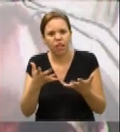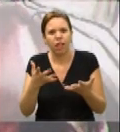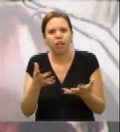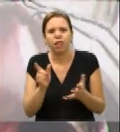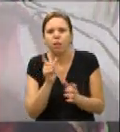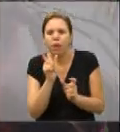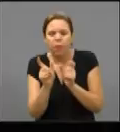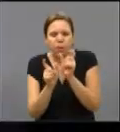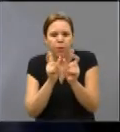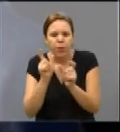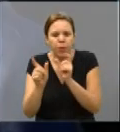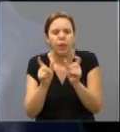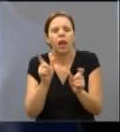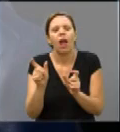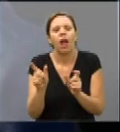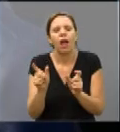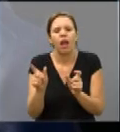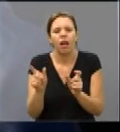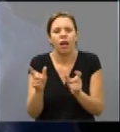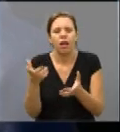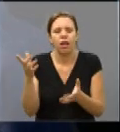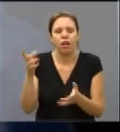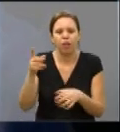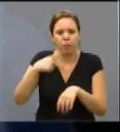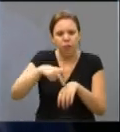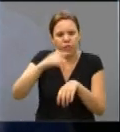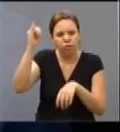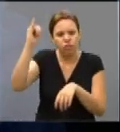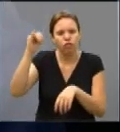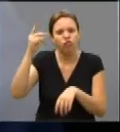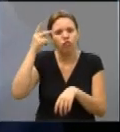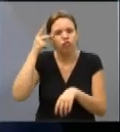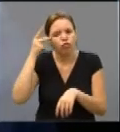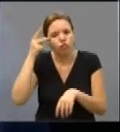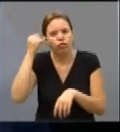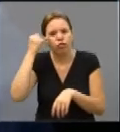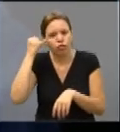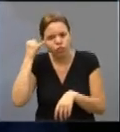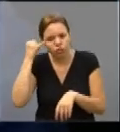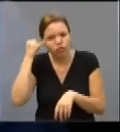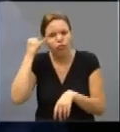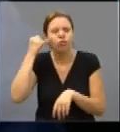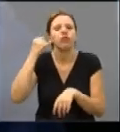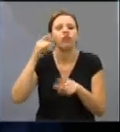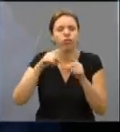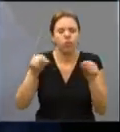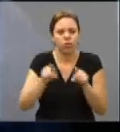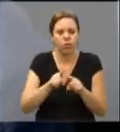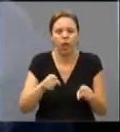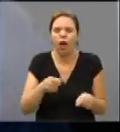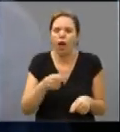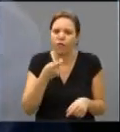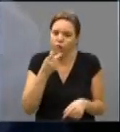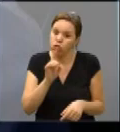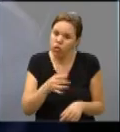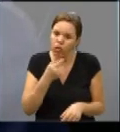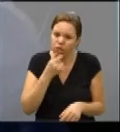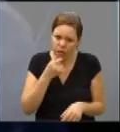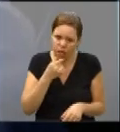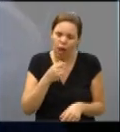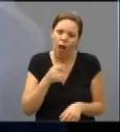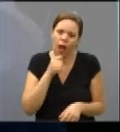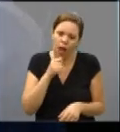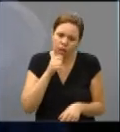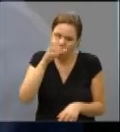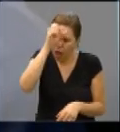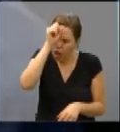japonês. Eu, na verdade, não falo japonês, eu falo só inglês, porque eu ainda estou aprendendo japonês